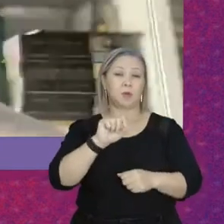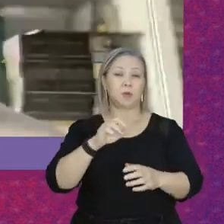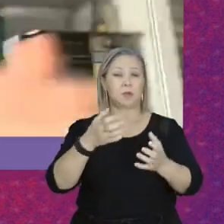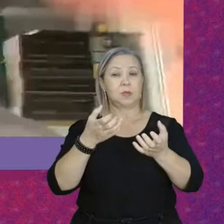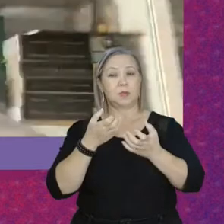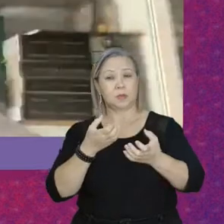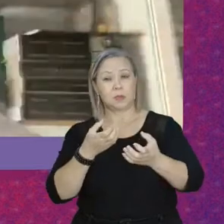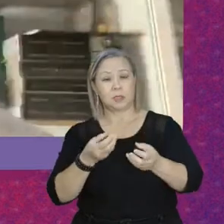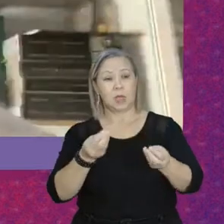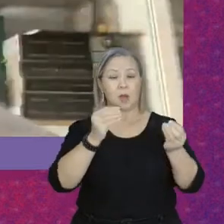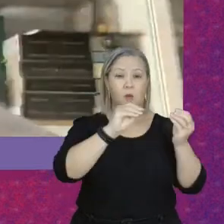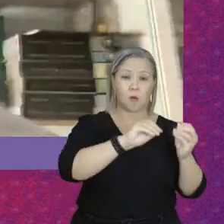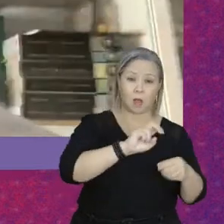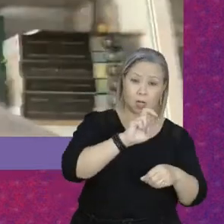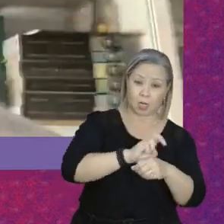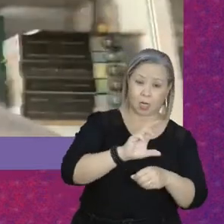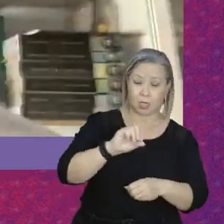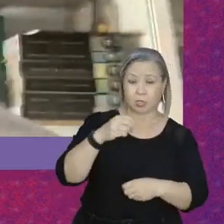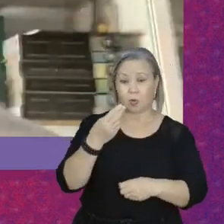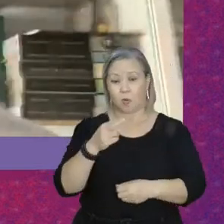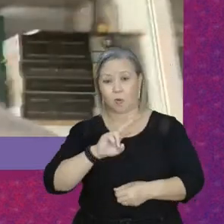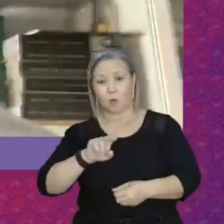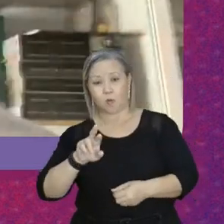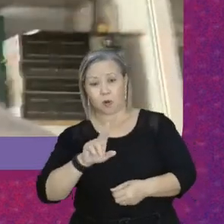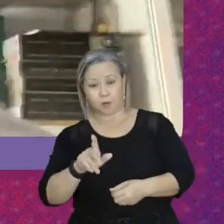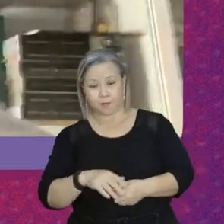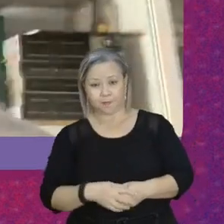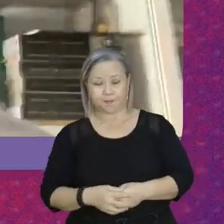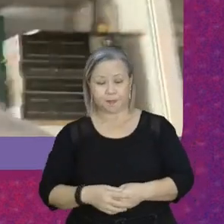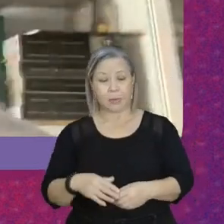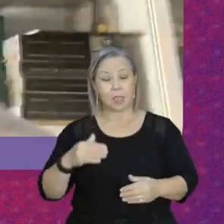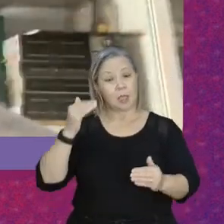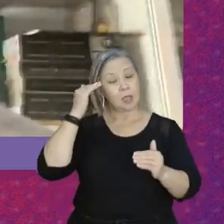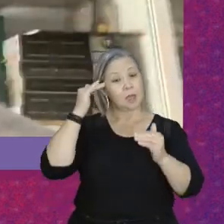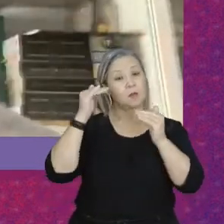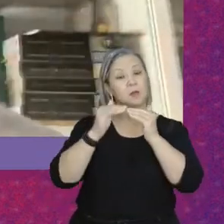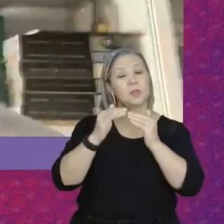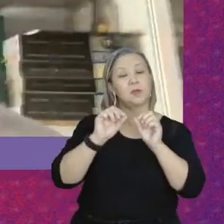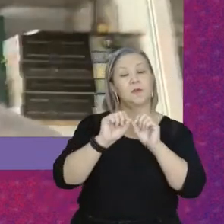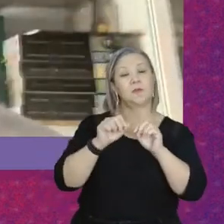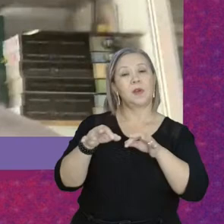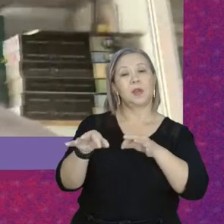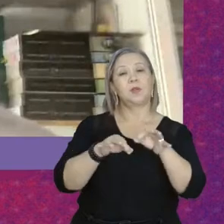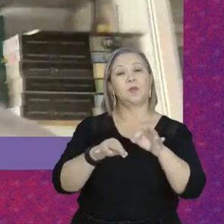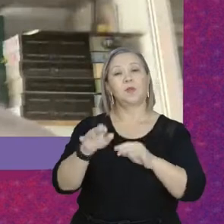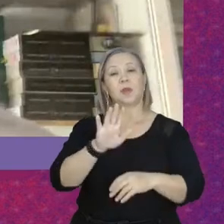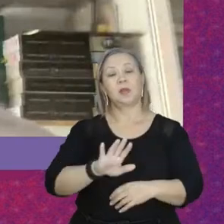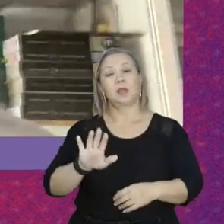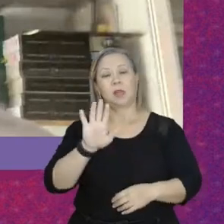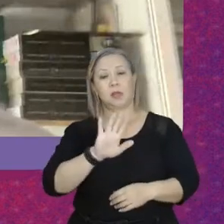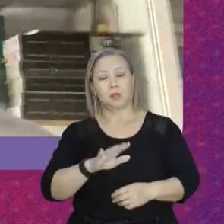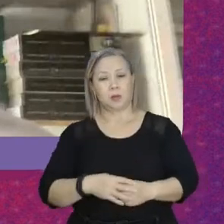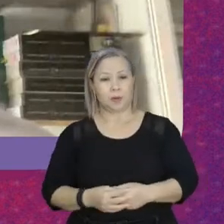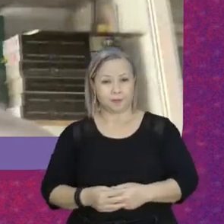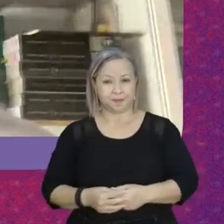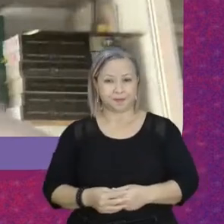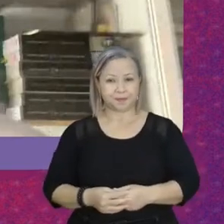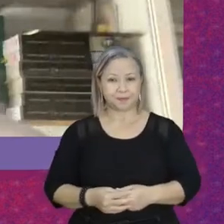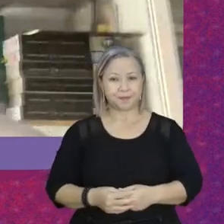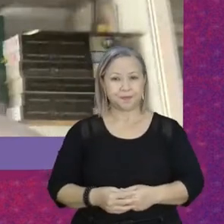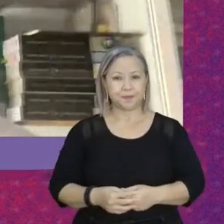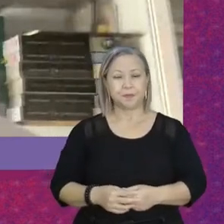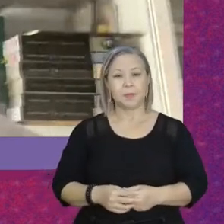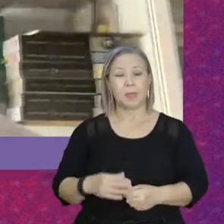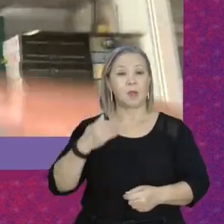colocar ou não quer colocar. Então, esse acordo feito no Plano Nacional, em torno da meta de 50%, não